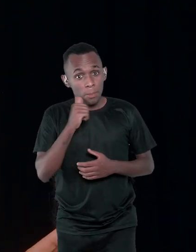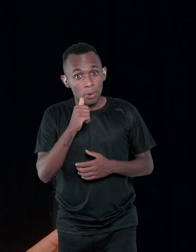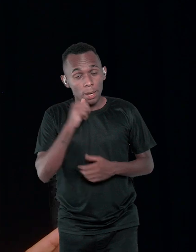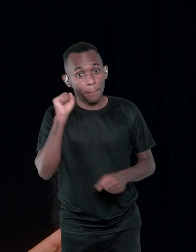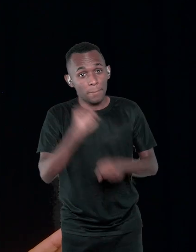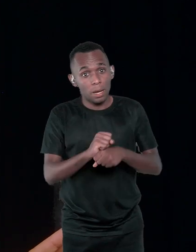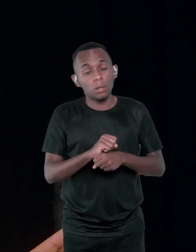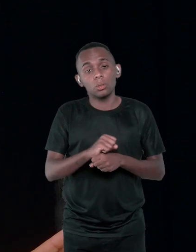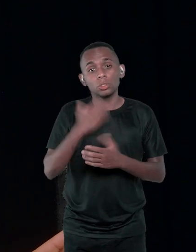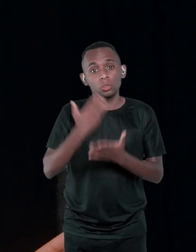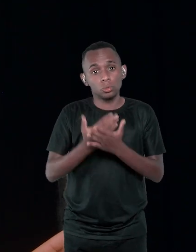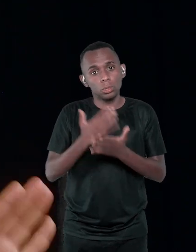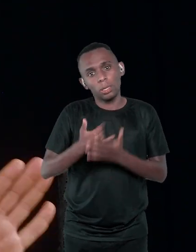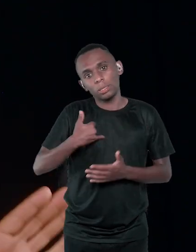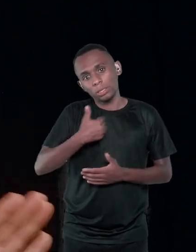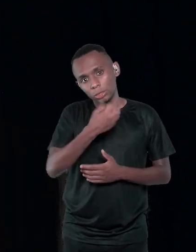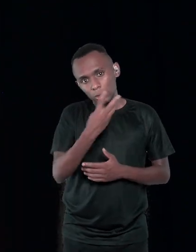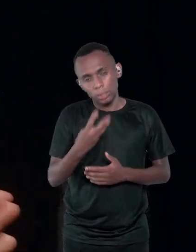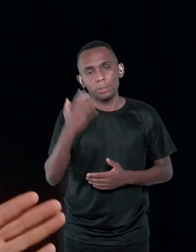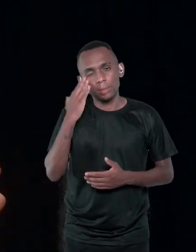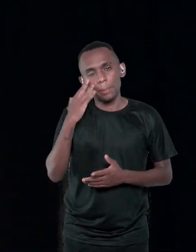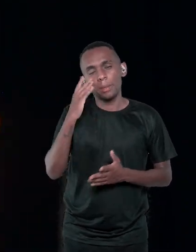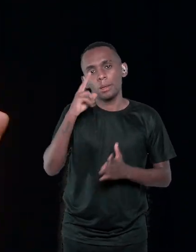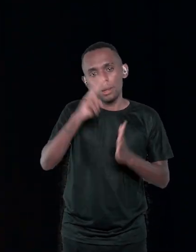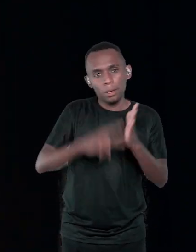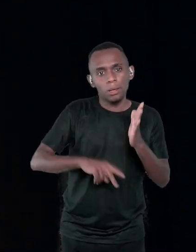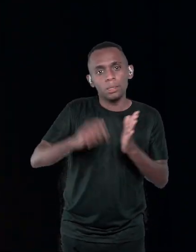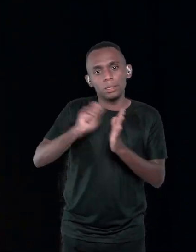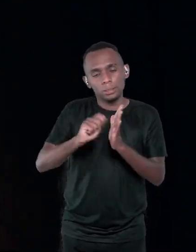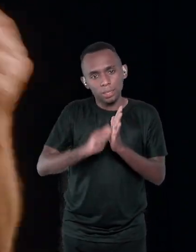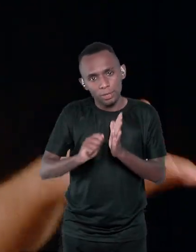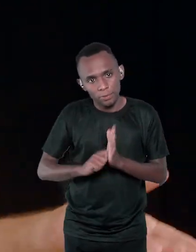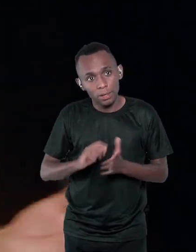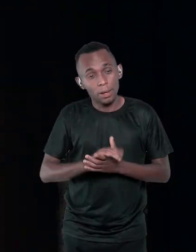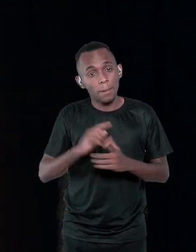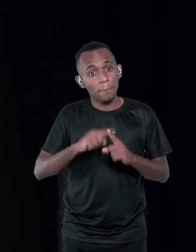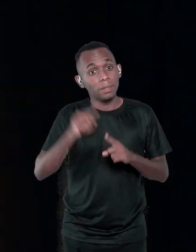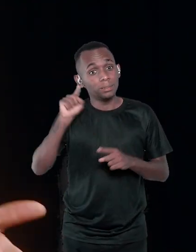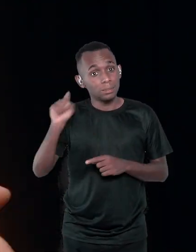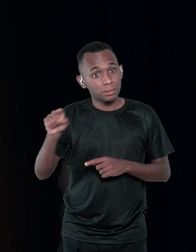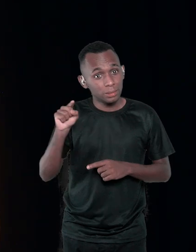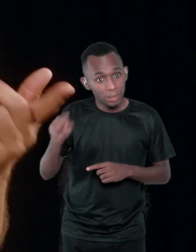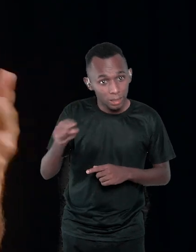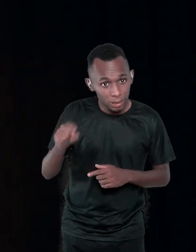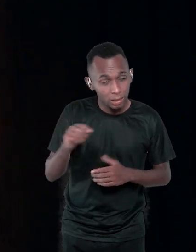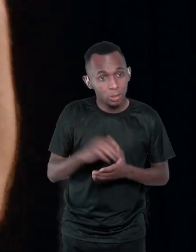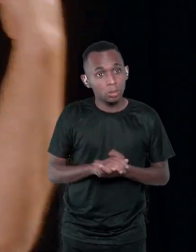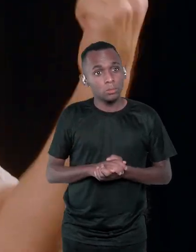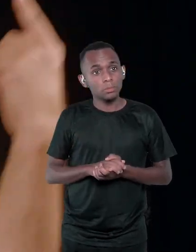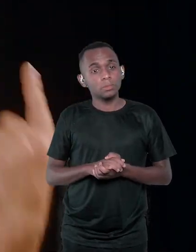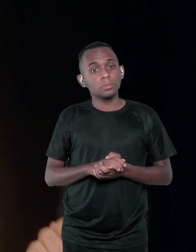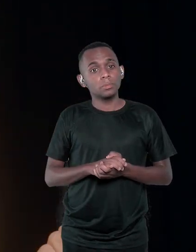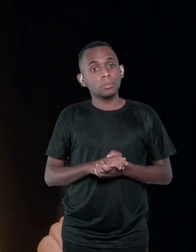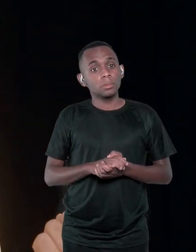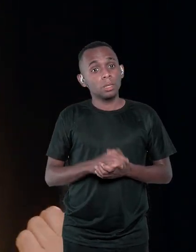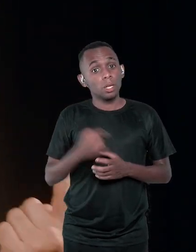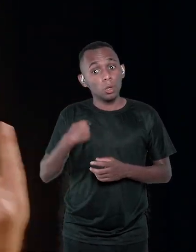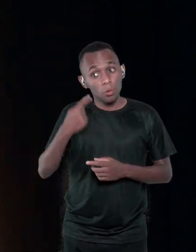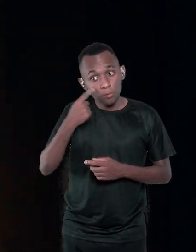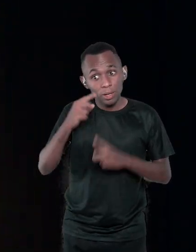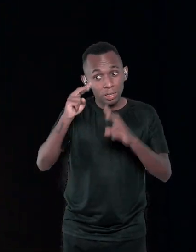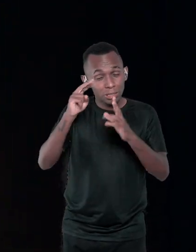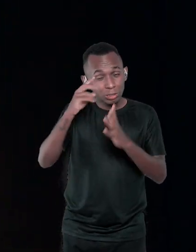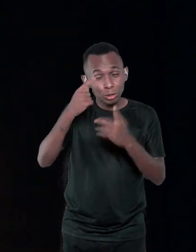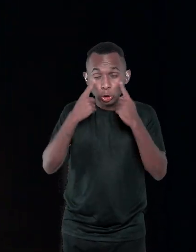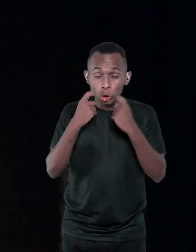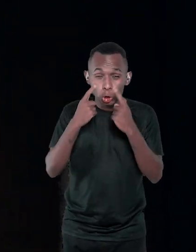anos de idade. Né? Ela sabia ler e escrever, enfim. Mas Elza, a única vez que eu vi a Elza chorar foi